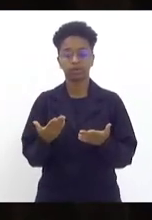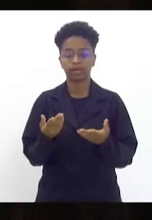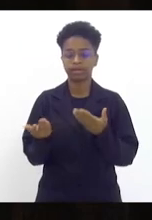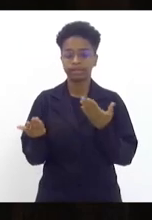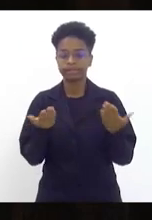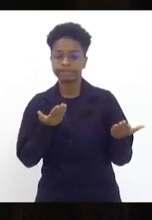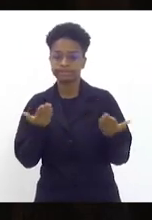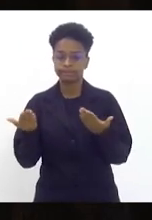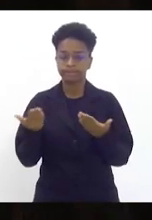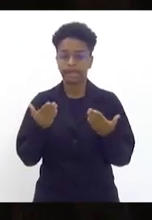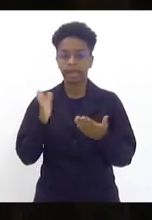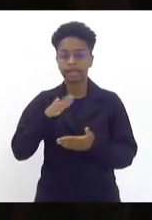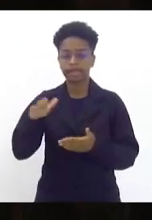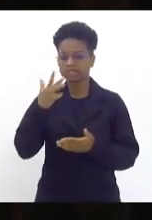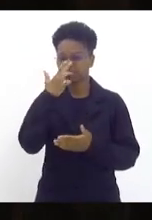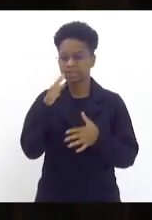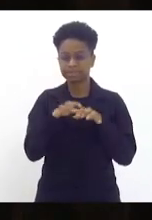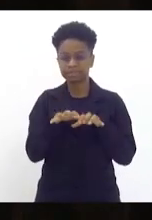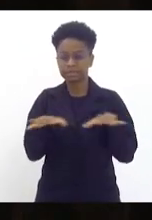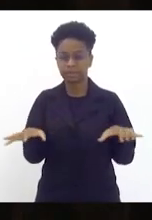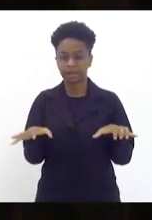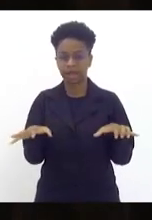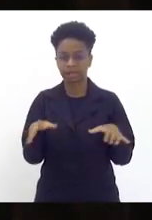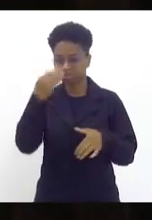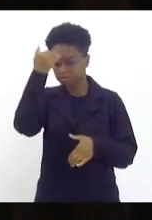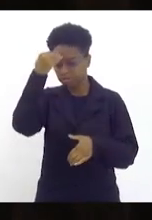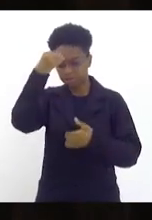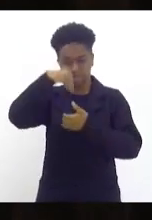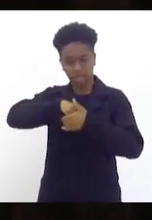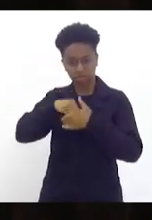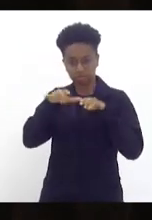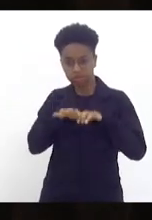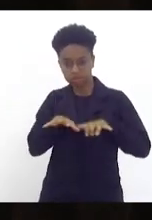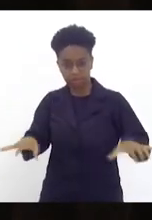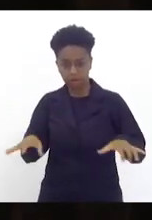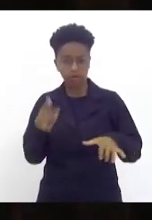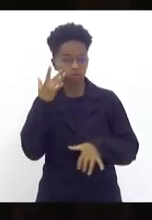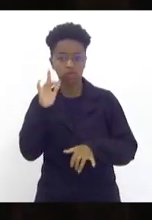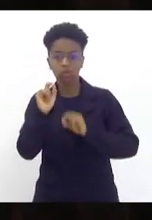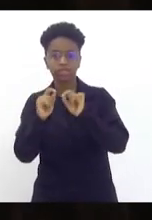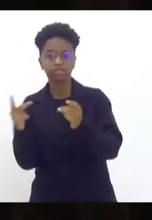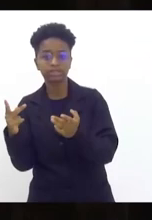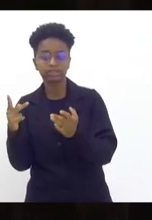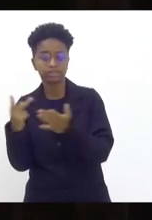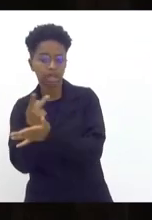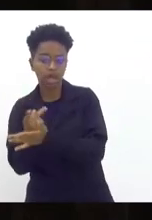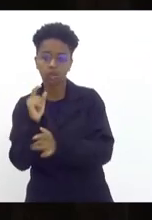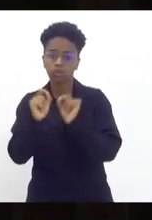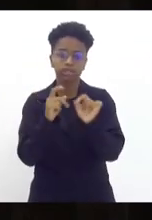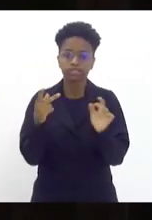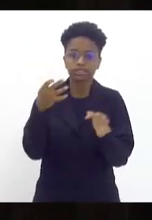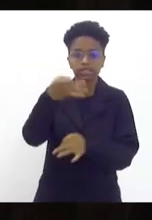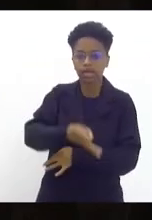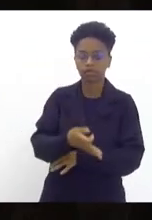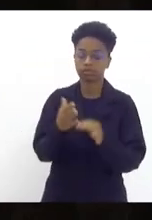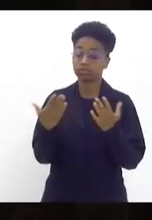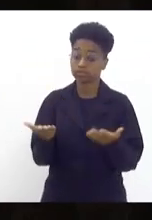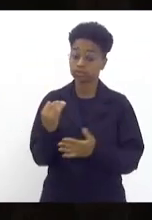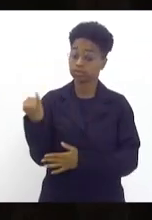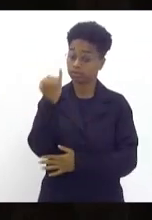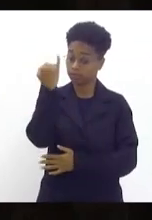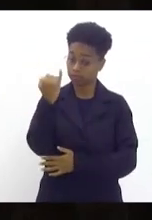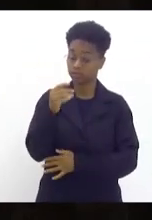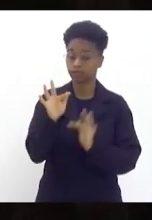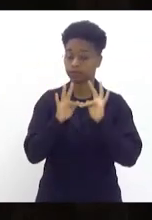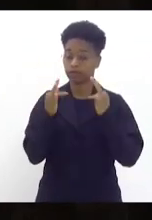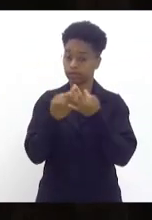a criança dissipada dentro dela mesma, e não sabe o que é o certo, o que é errado, não sabe. Né? Então, era muito importante que os